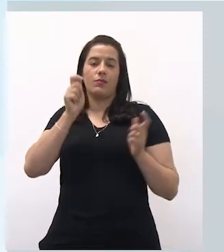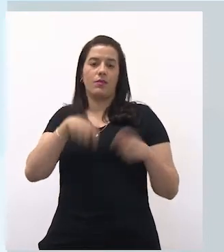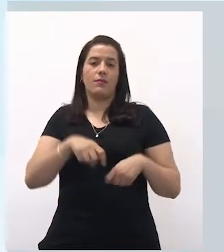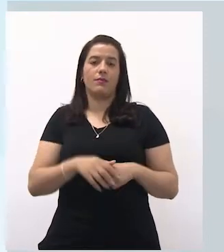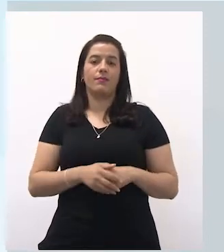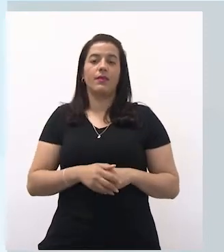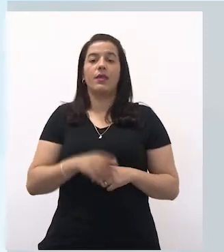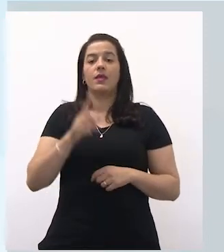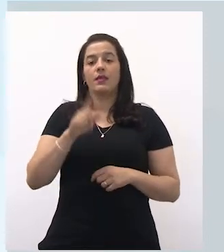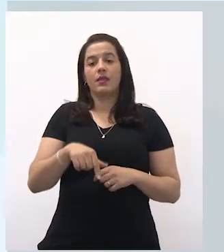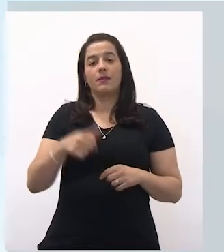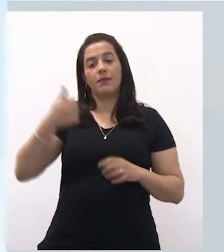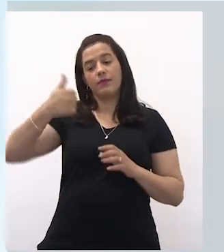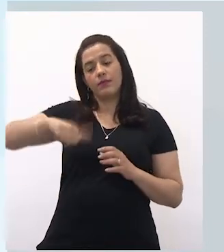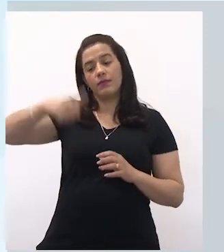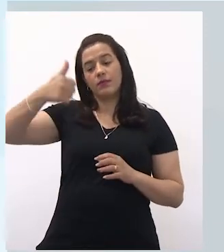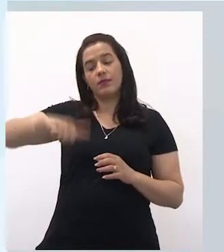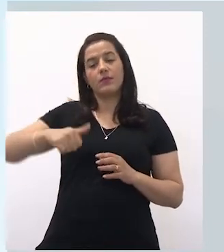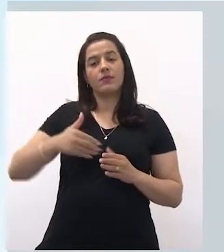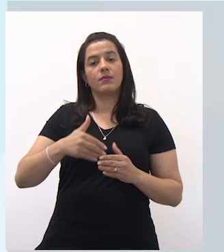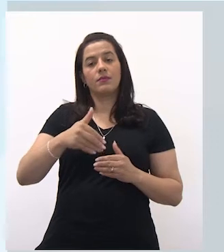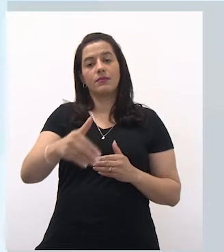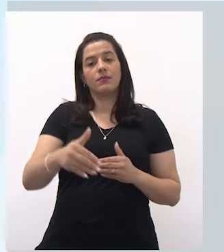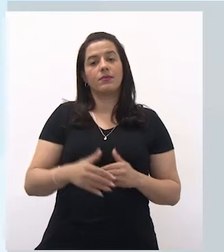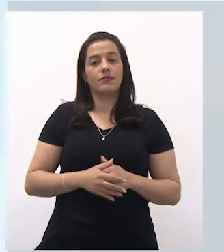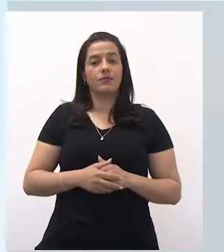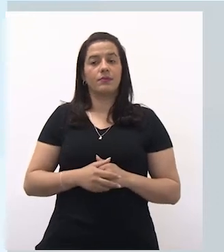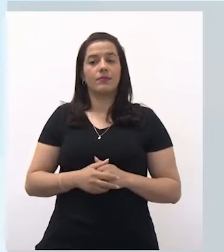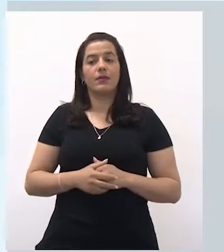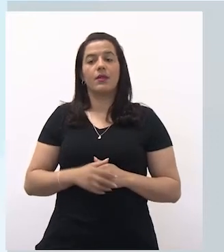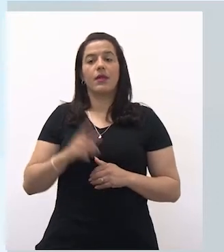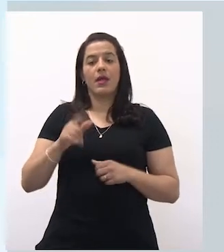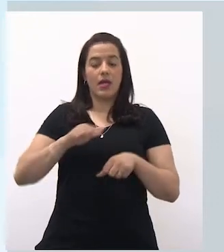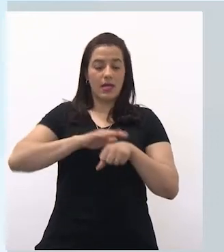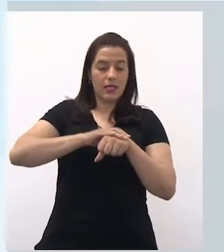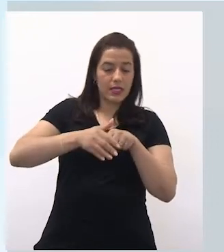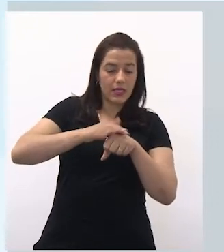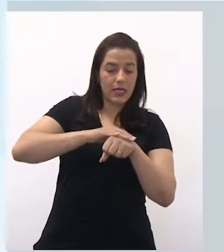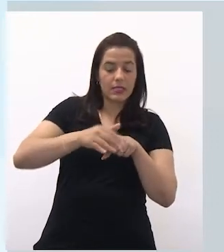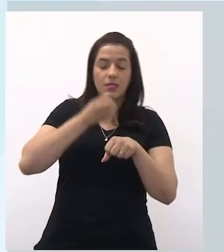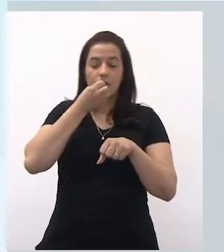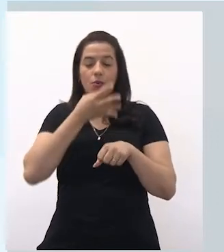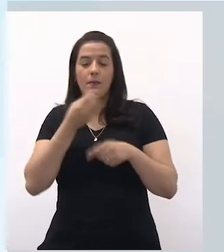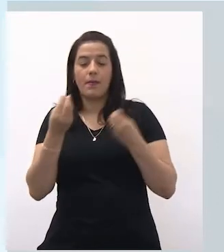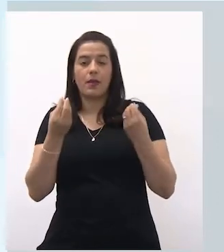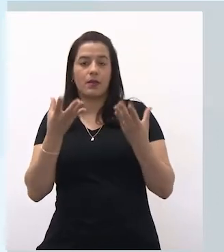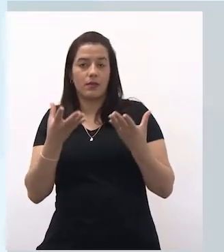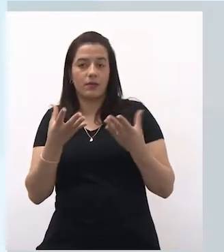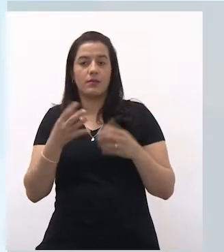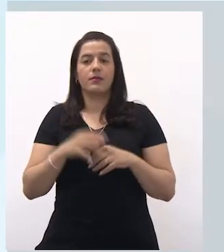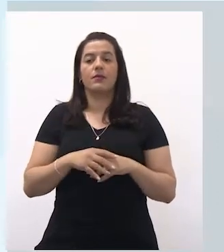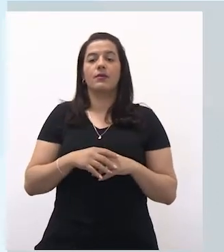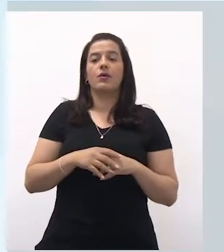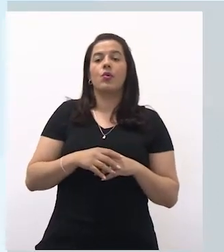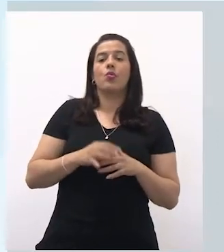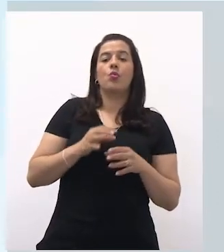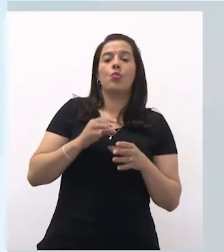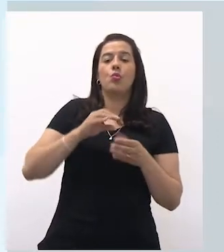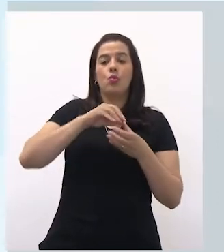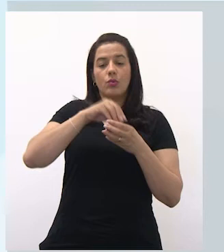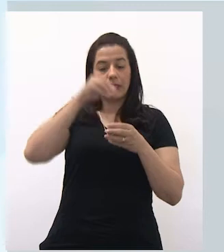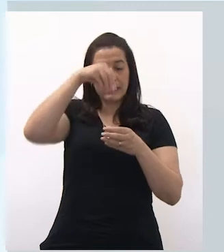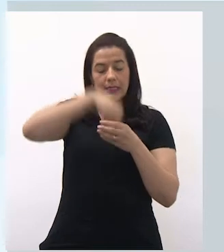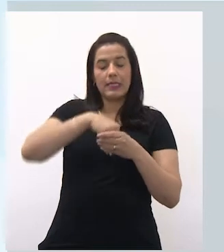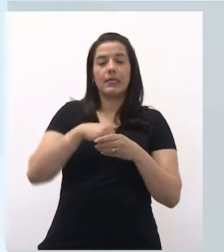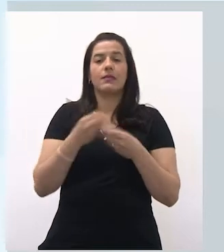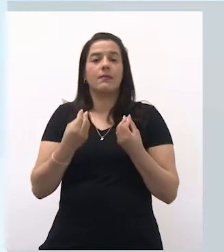eu vou fazer uma análise desse limão. A casca é boa para isso, o sumo é bom para isso, o